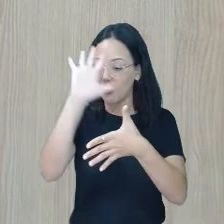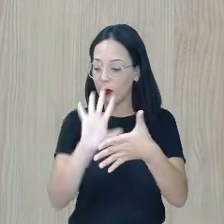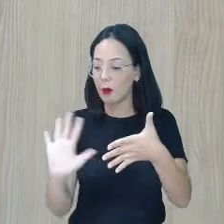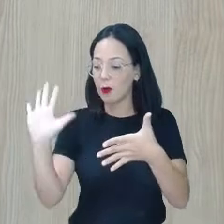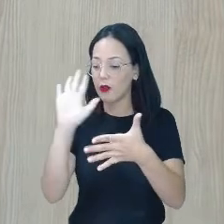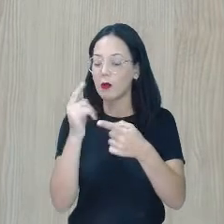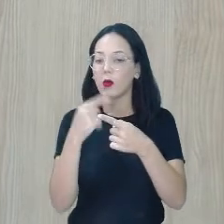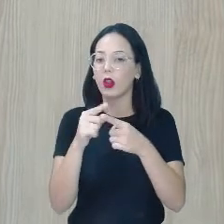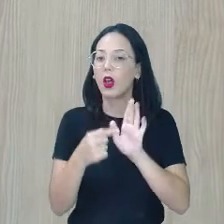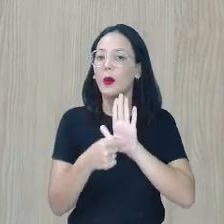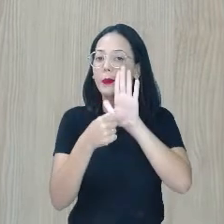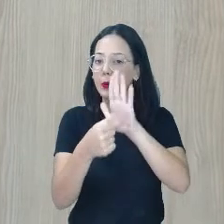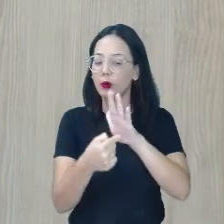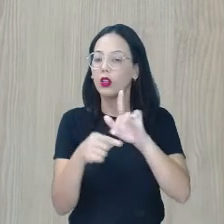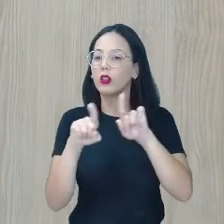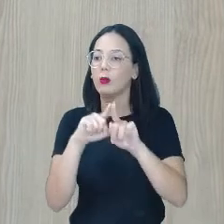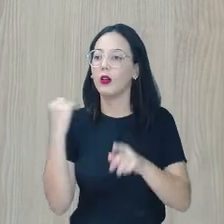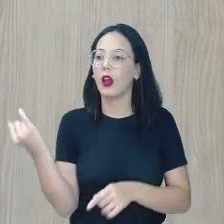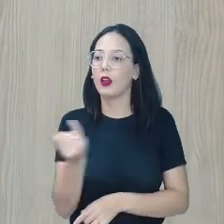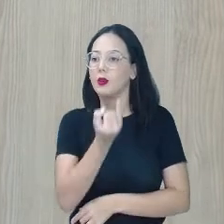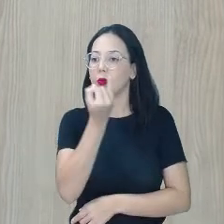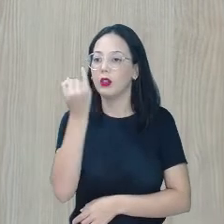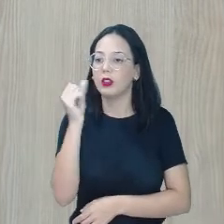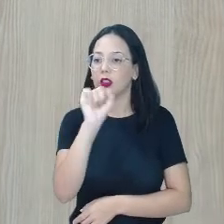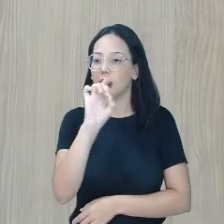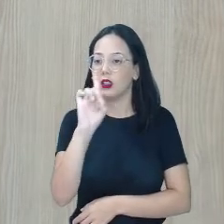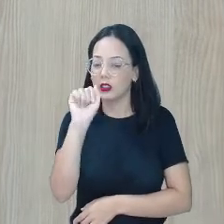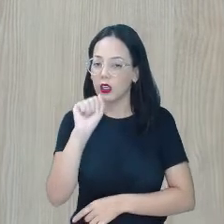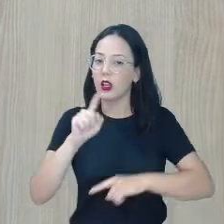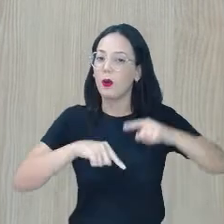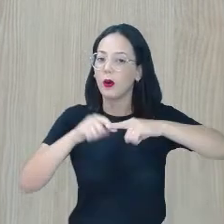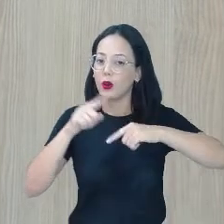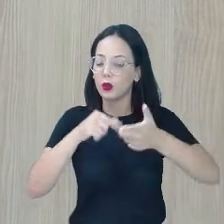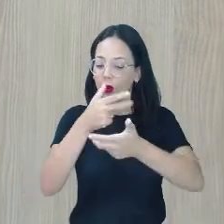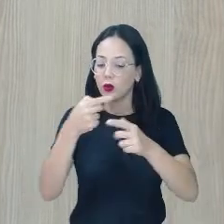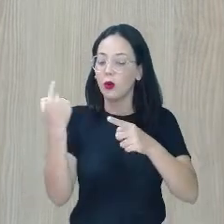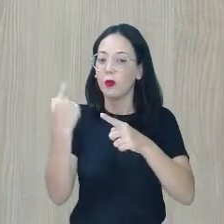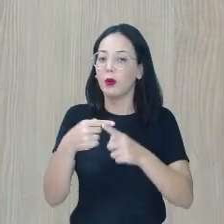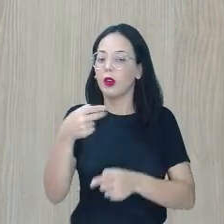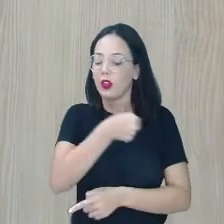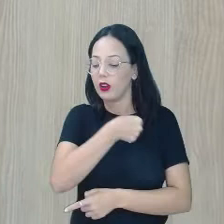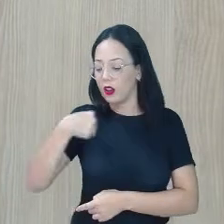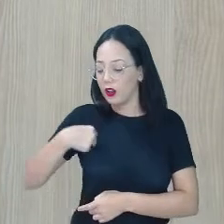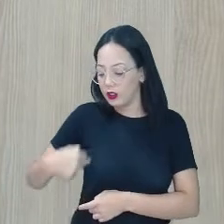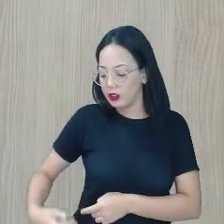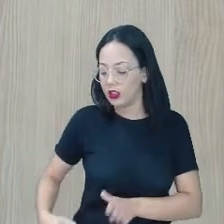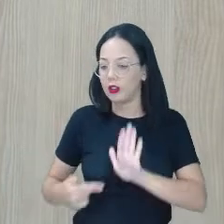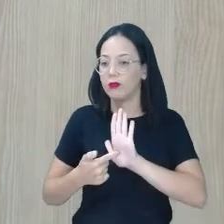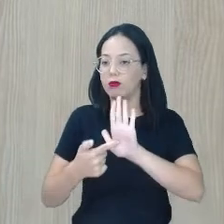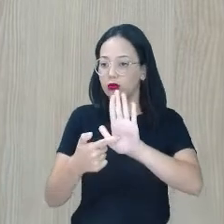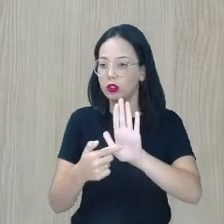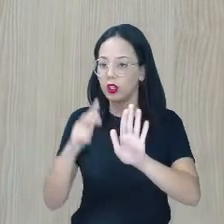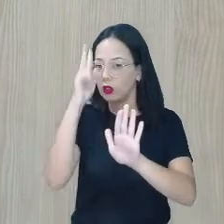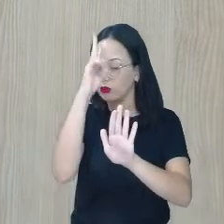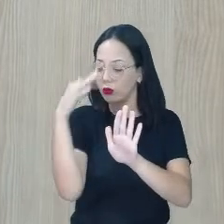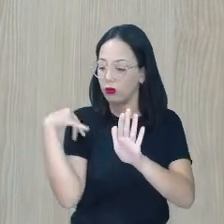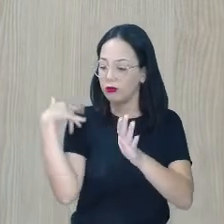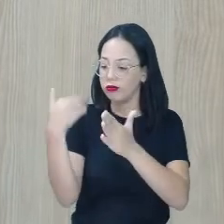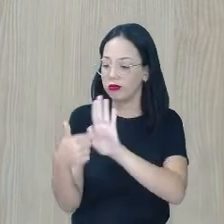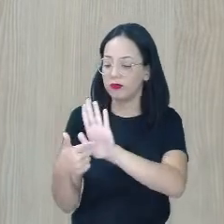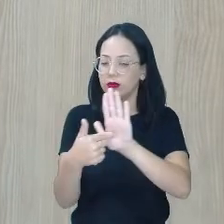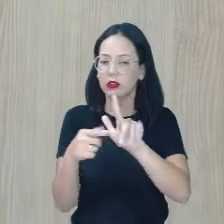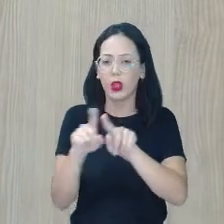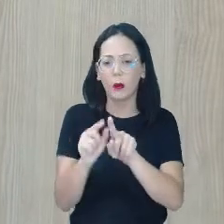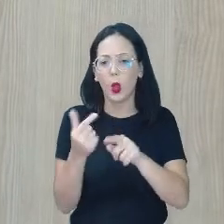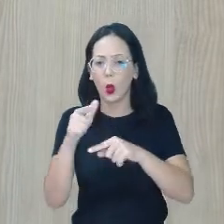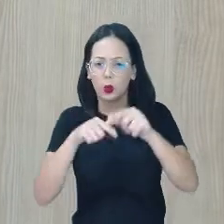mostra, por um lado, né, a importância da seda enquanto produto, né? A China vai se destacar ao longo da história com a produção da seda e outros artigos,